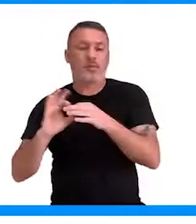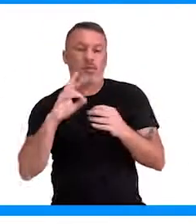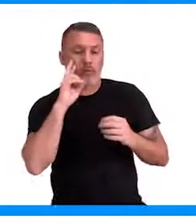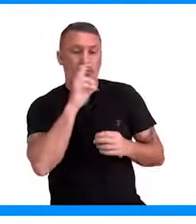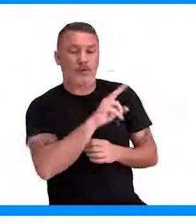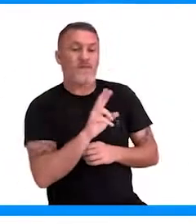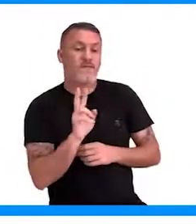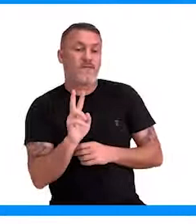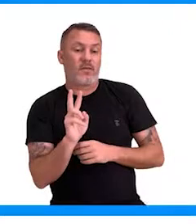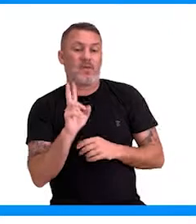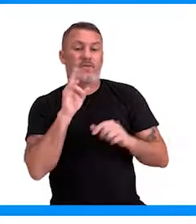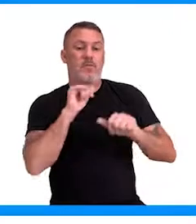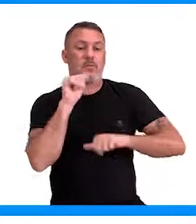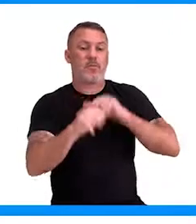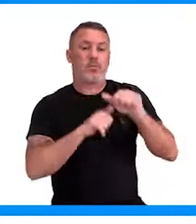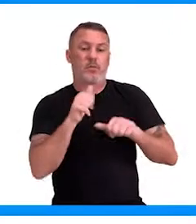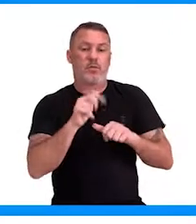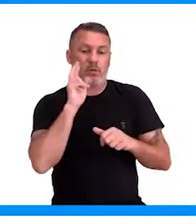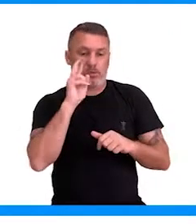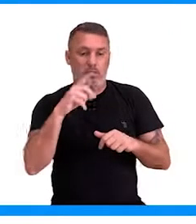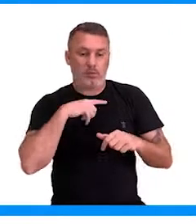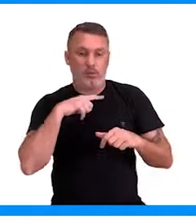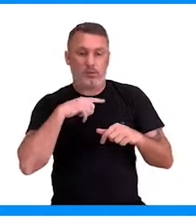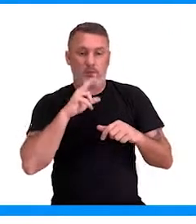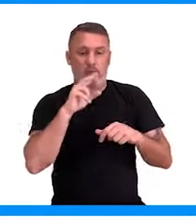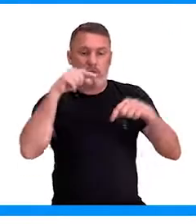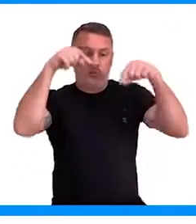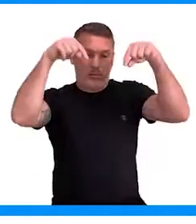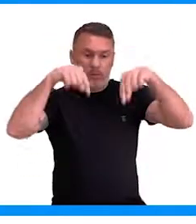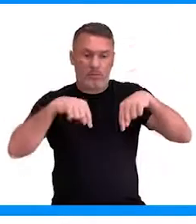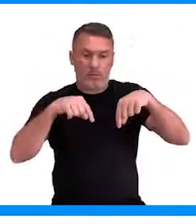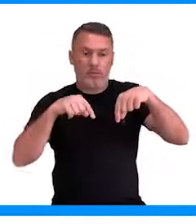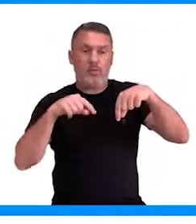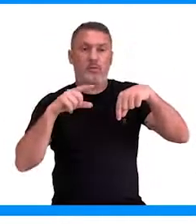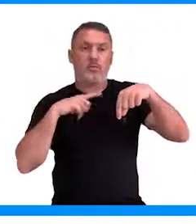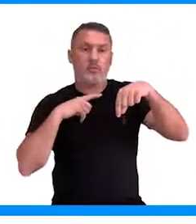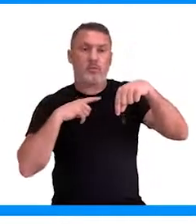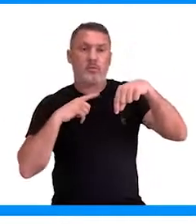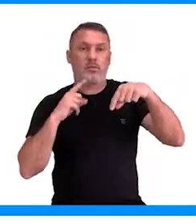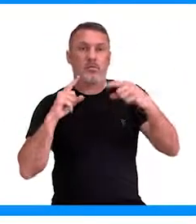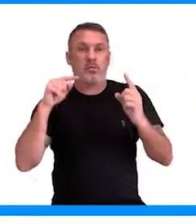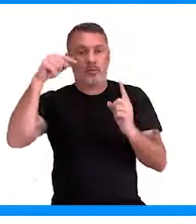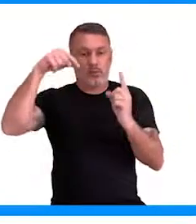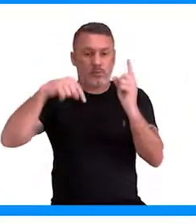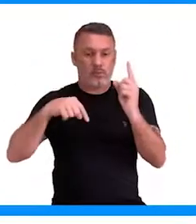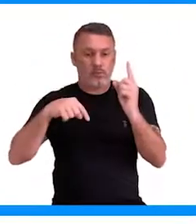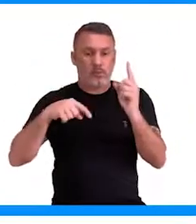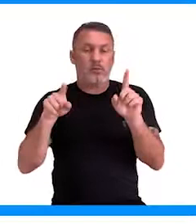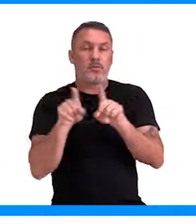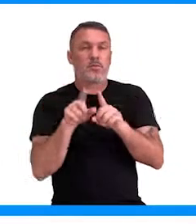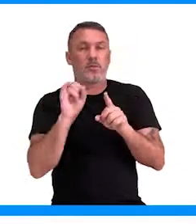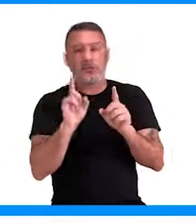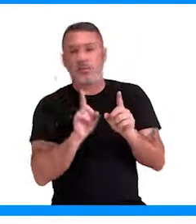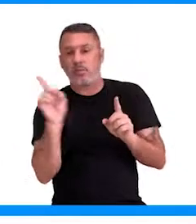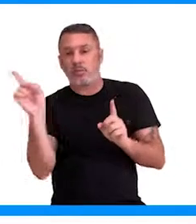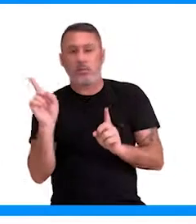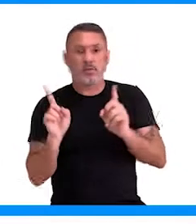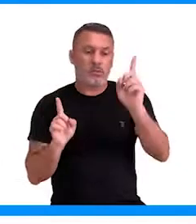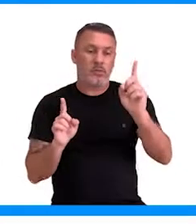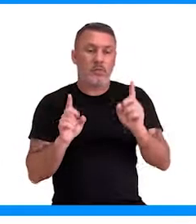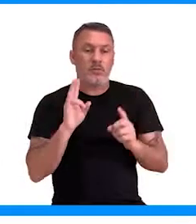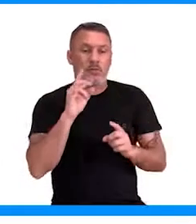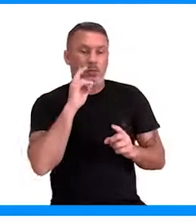que a velocidade vai diminuir em módulo, vai chegar a zero e vai mudar o